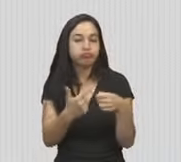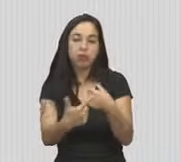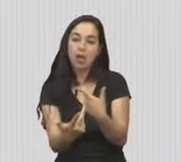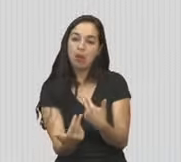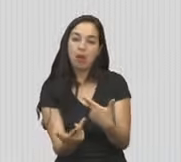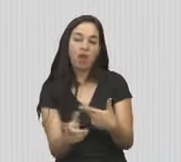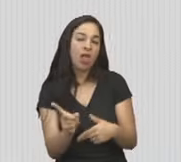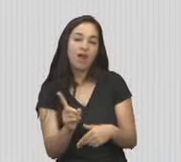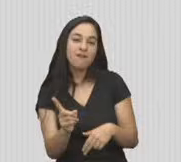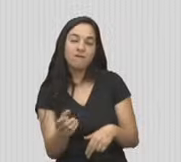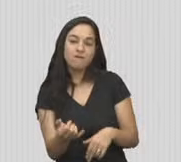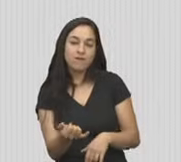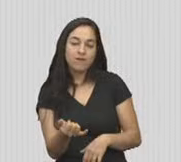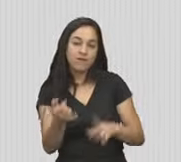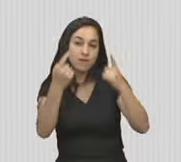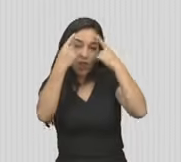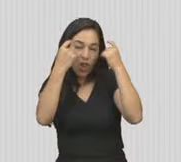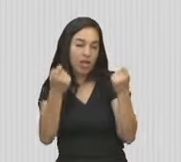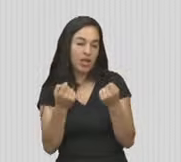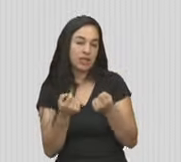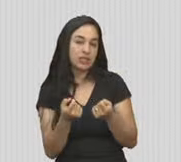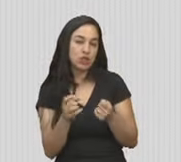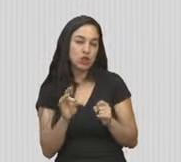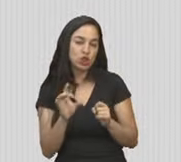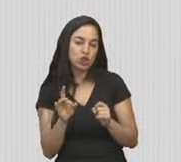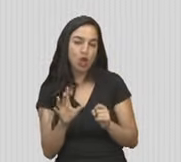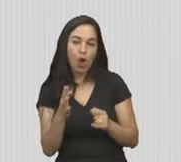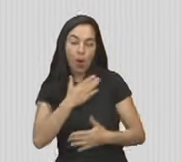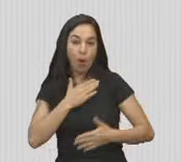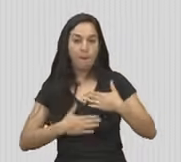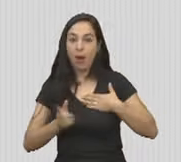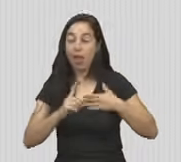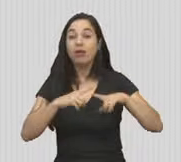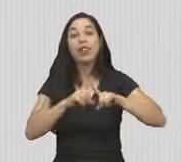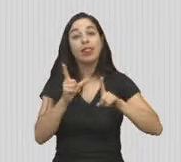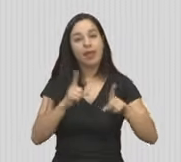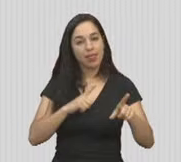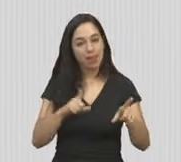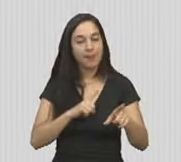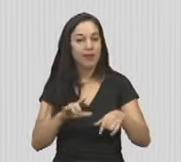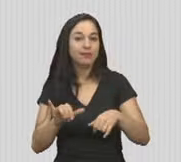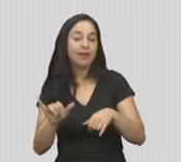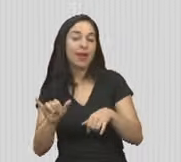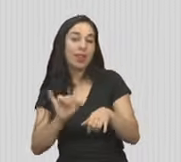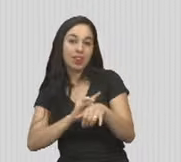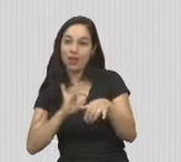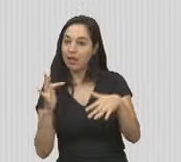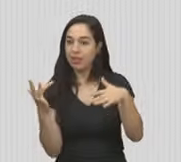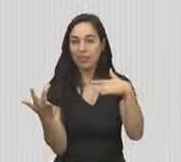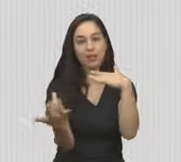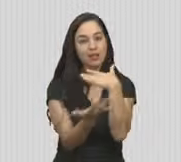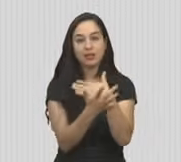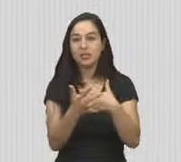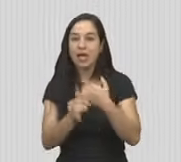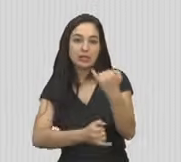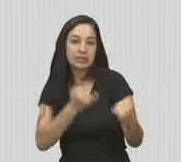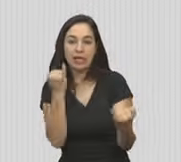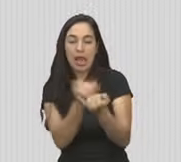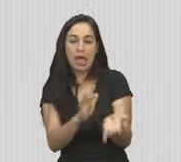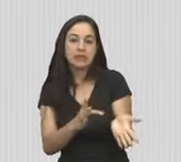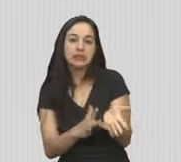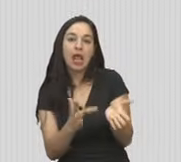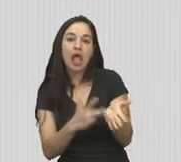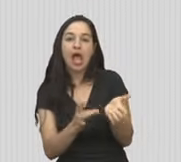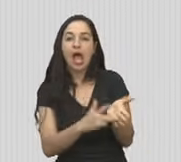mais física, ela hoje invadiu o mundo digital, ela está no chat, ela está no celular, nas redes sociais, onde